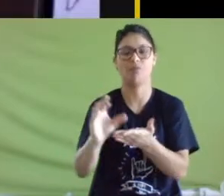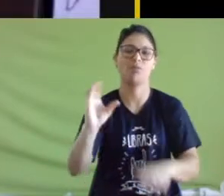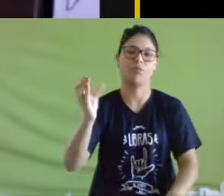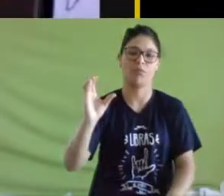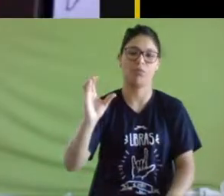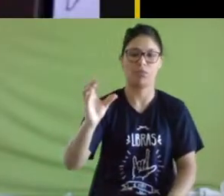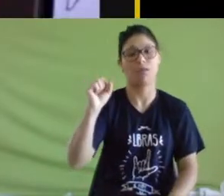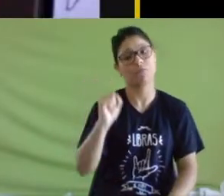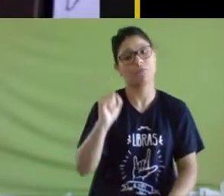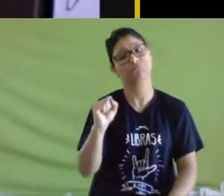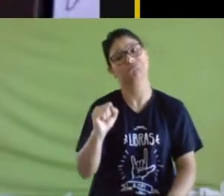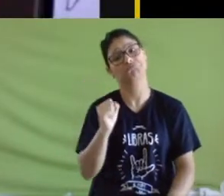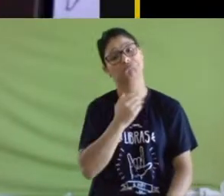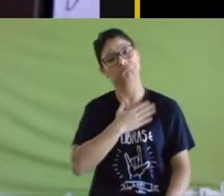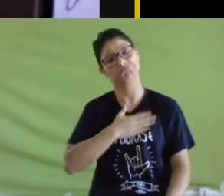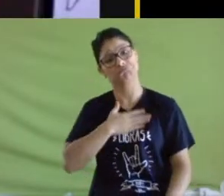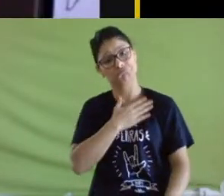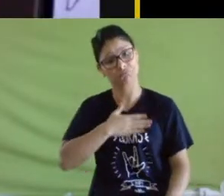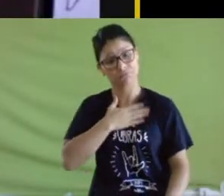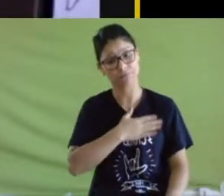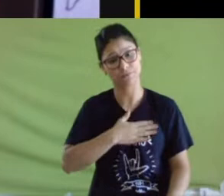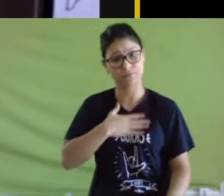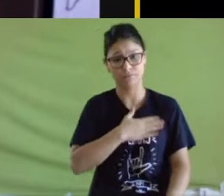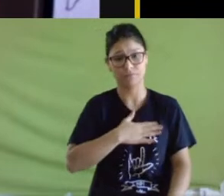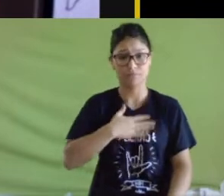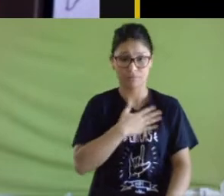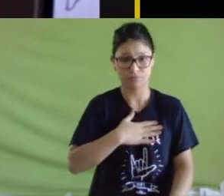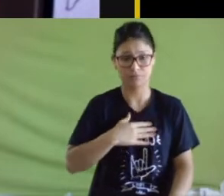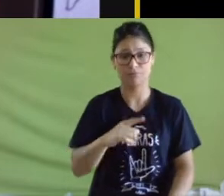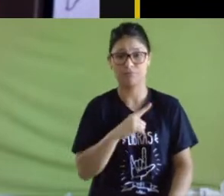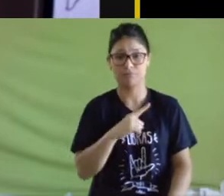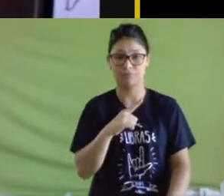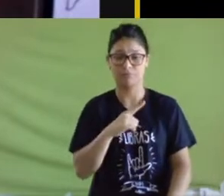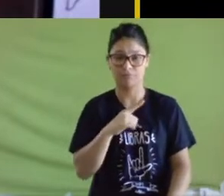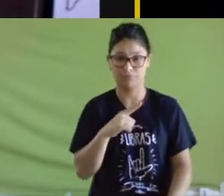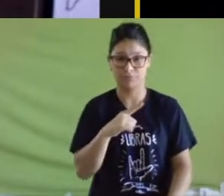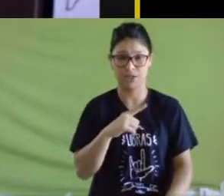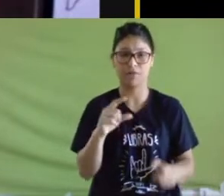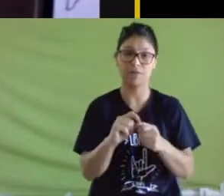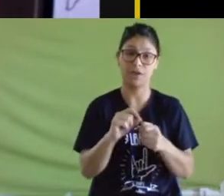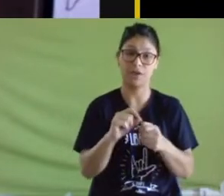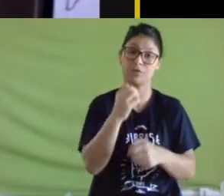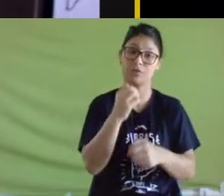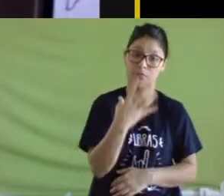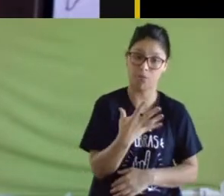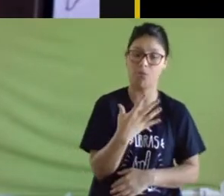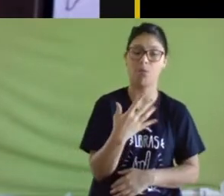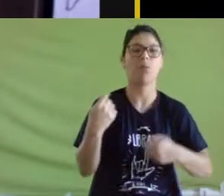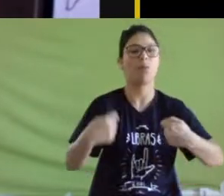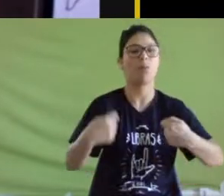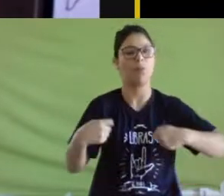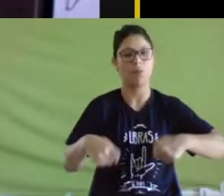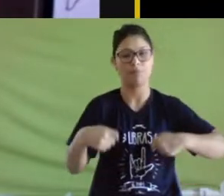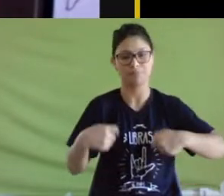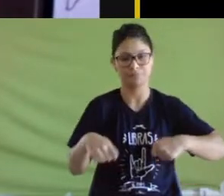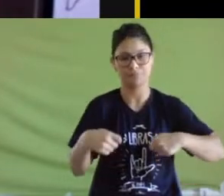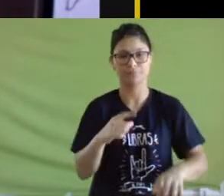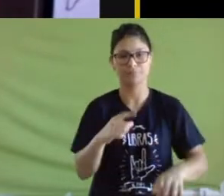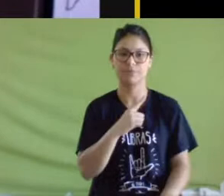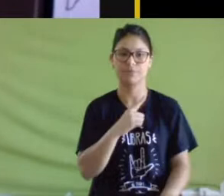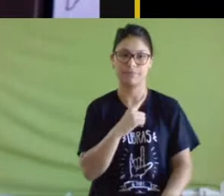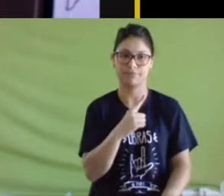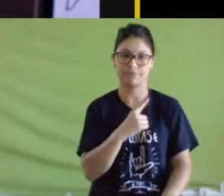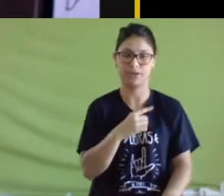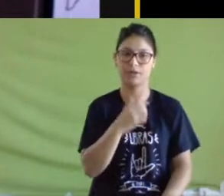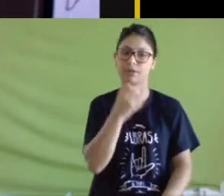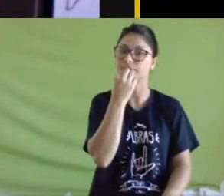até agradável a sensação que nós vamos ter de ter feito bem. É necessário, em termos de bem